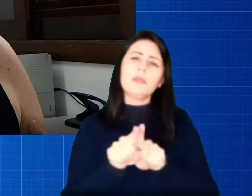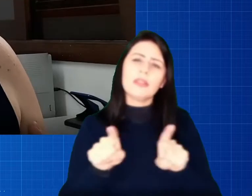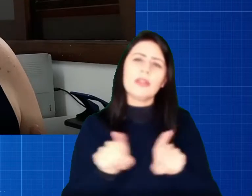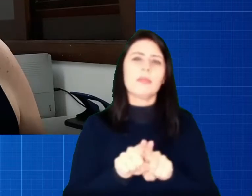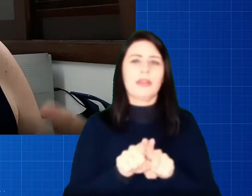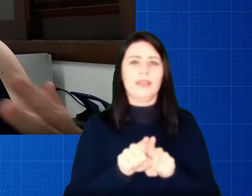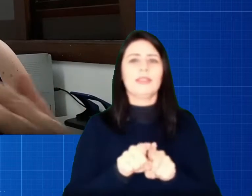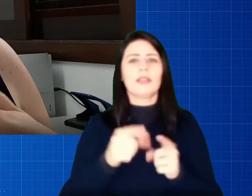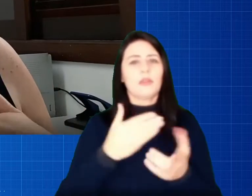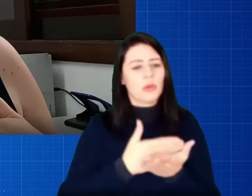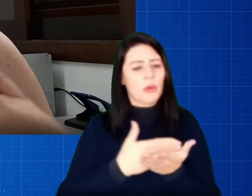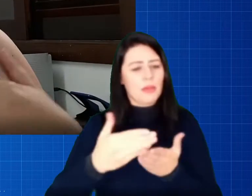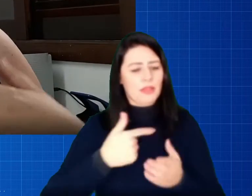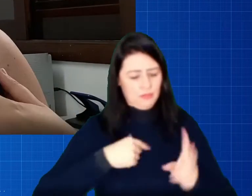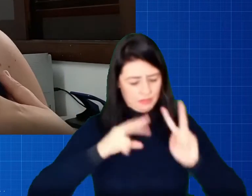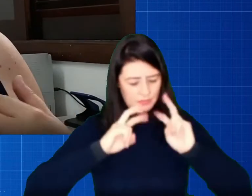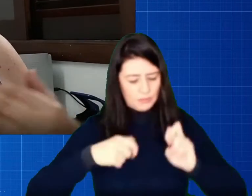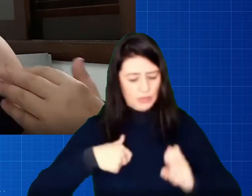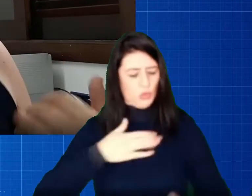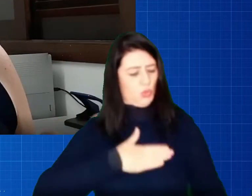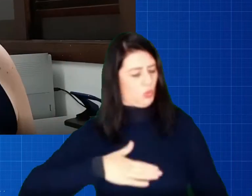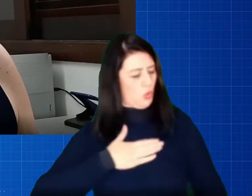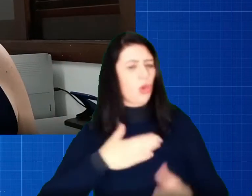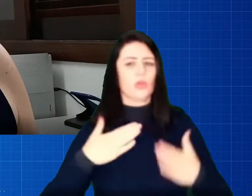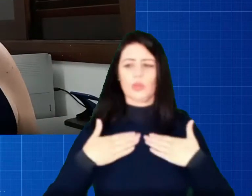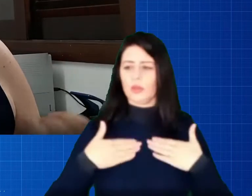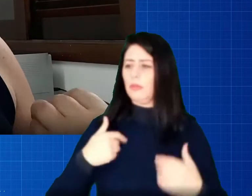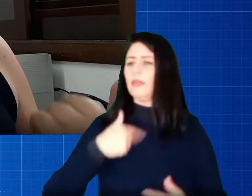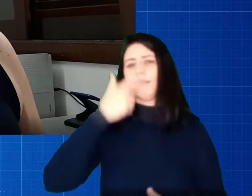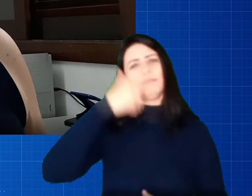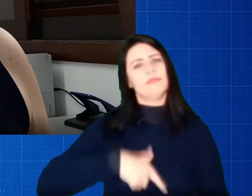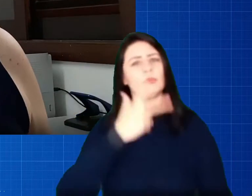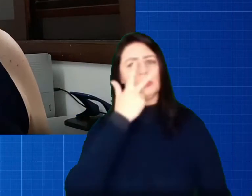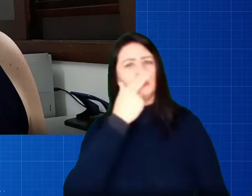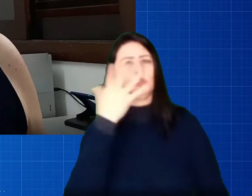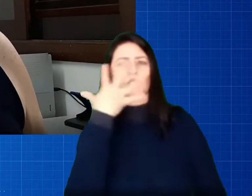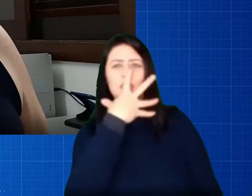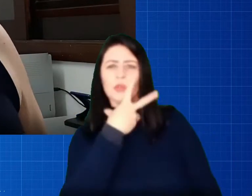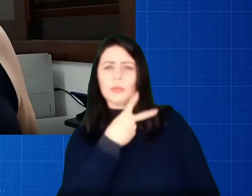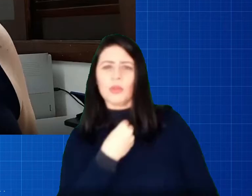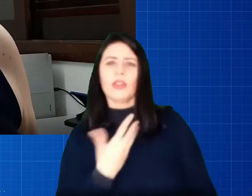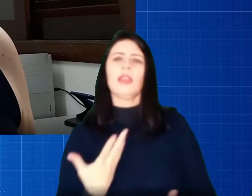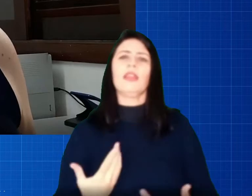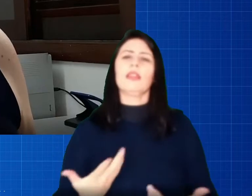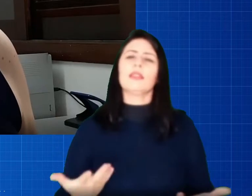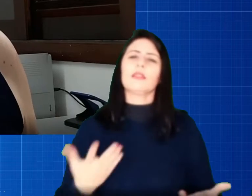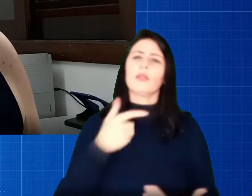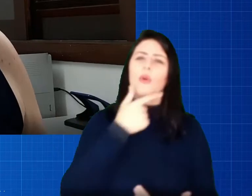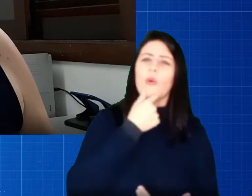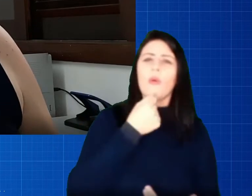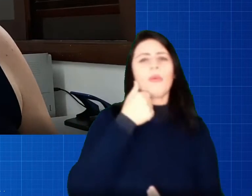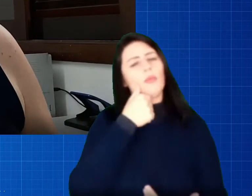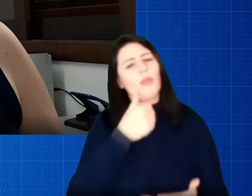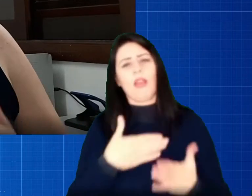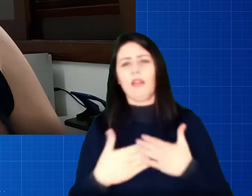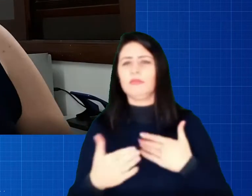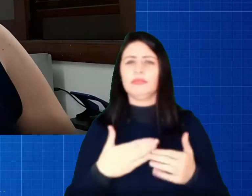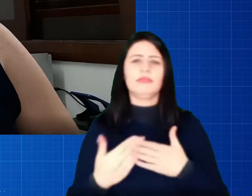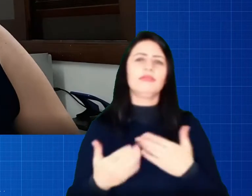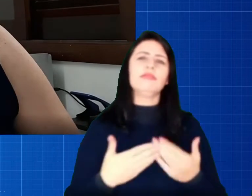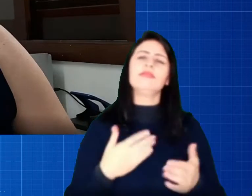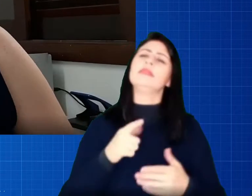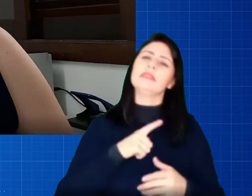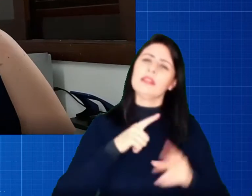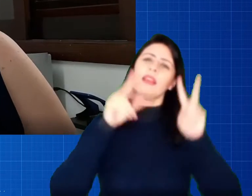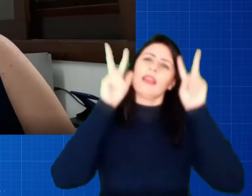a se desenvolver, nossa, eu tô gostando do meu corpo, tô gostando de mim, eu tô me achando bonito, eu tô me achando bonita. Então é tudo isso